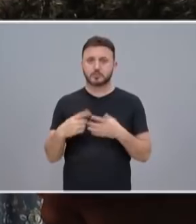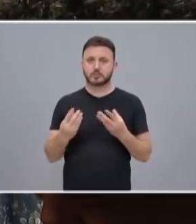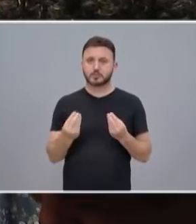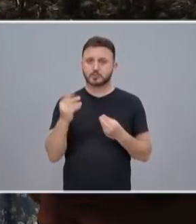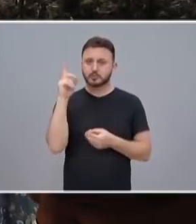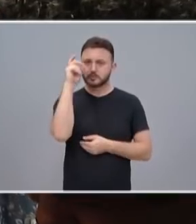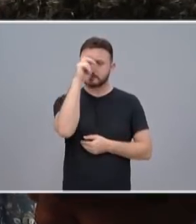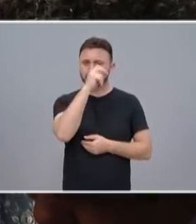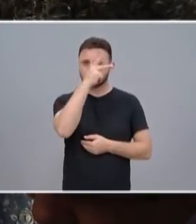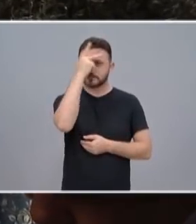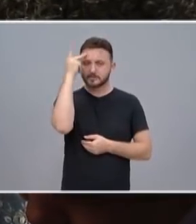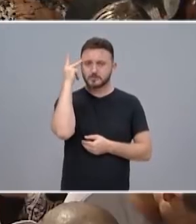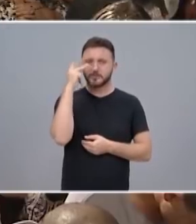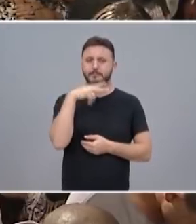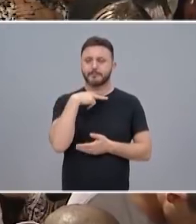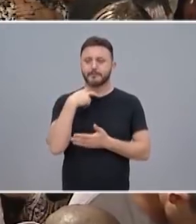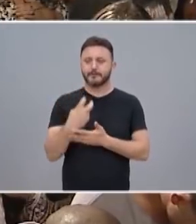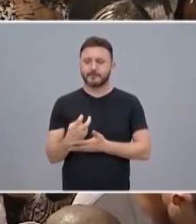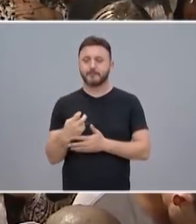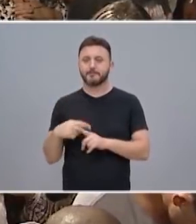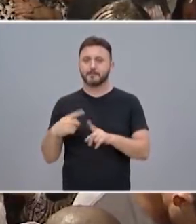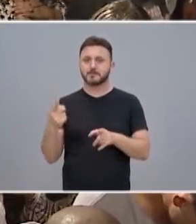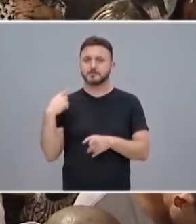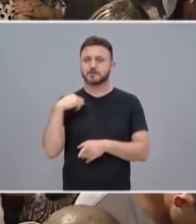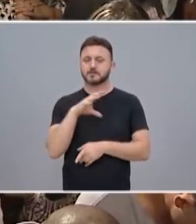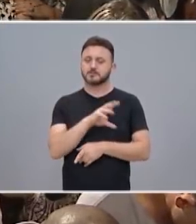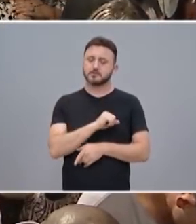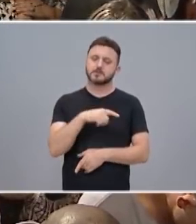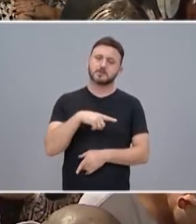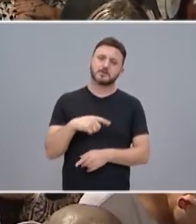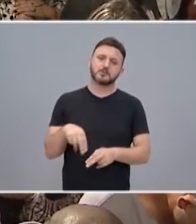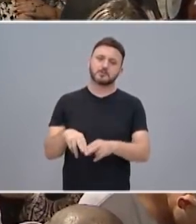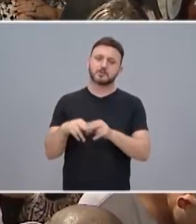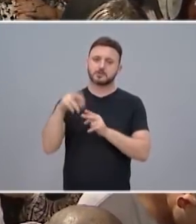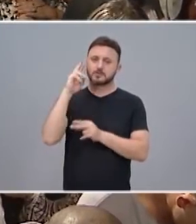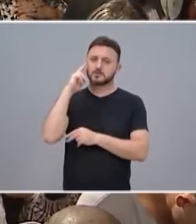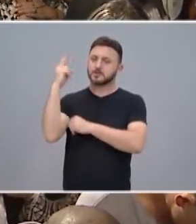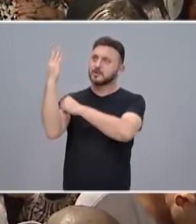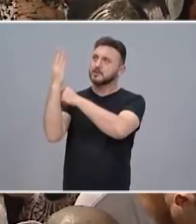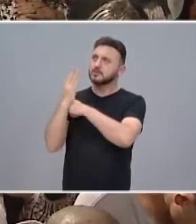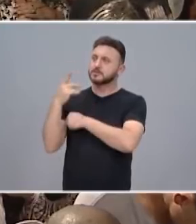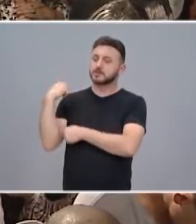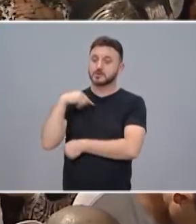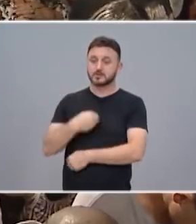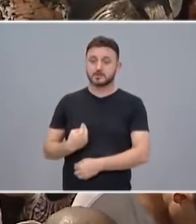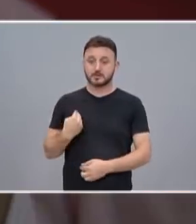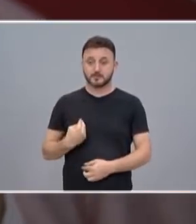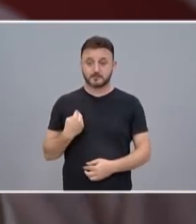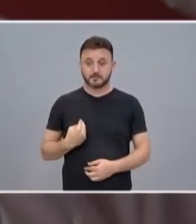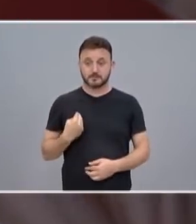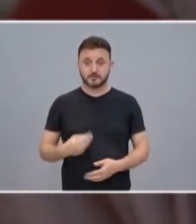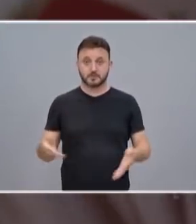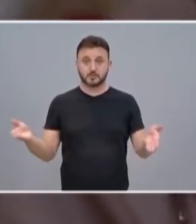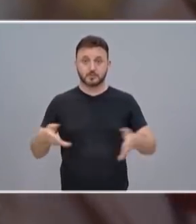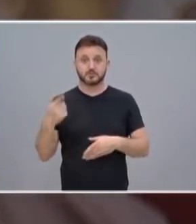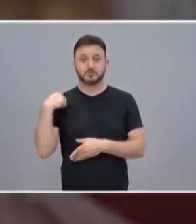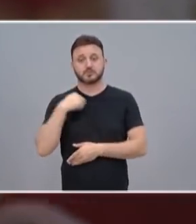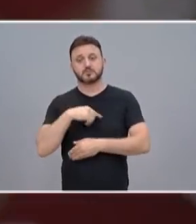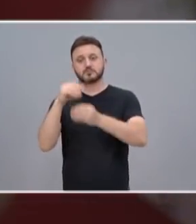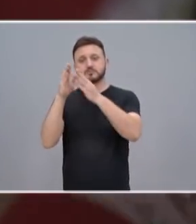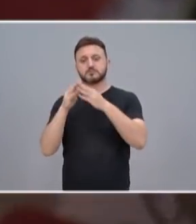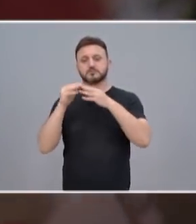perder alguém que amamos. Por isso, Senhor, vem em nosso auxílio, auxílio de tantos que hoje clamam e